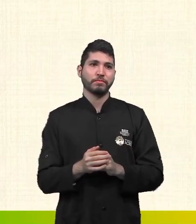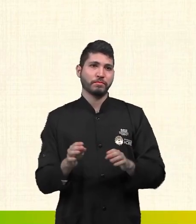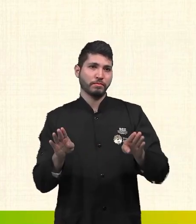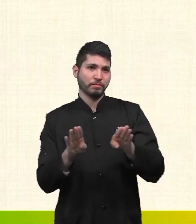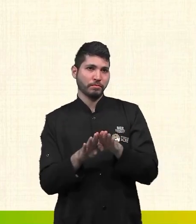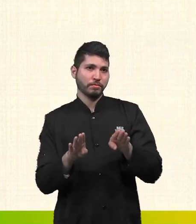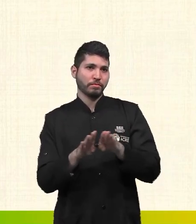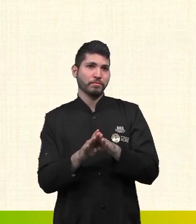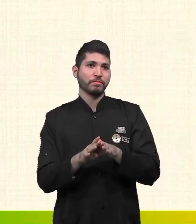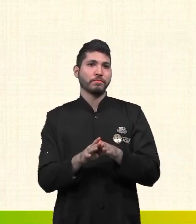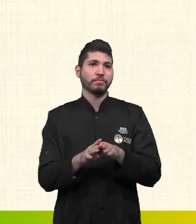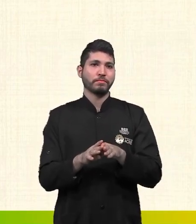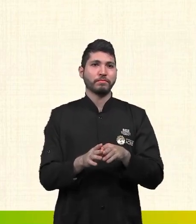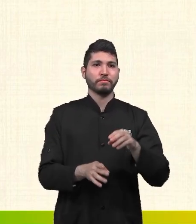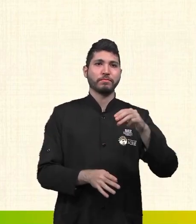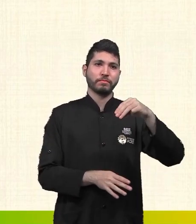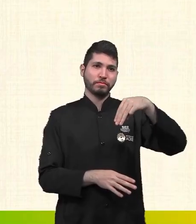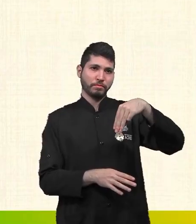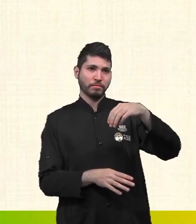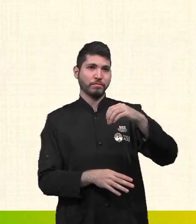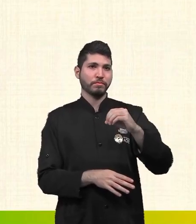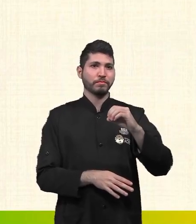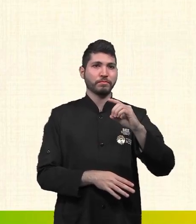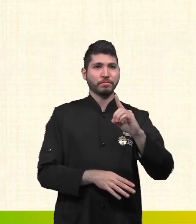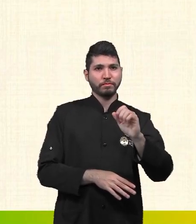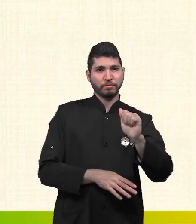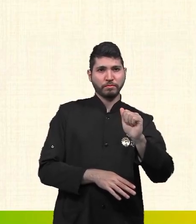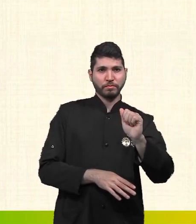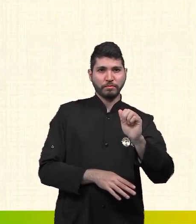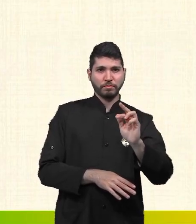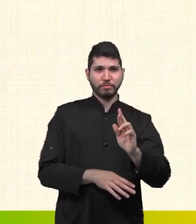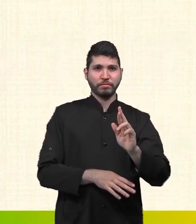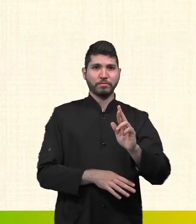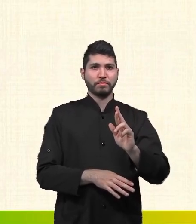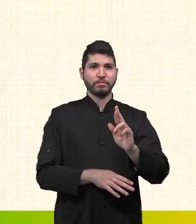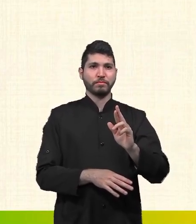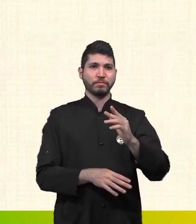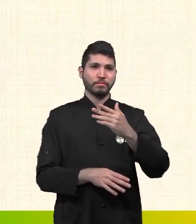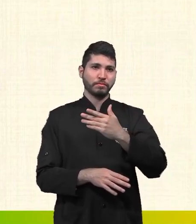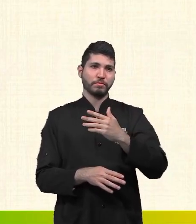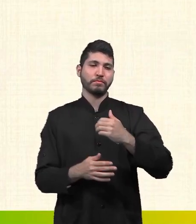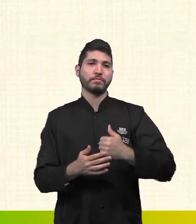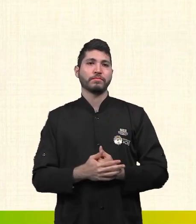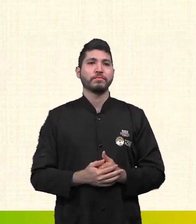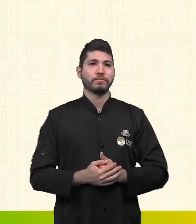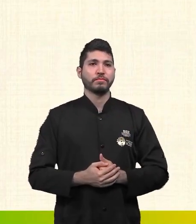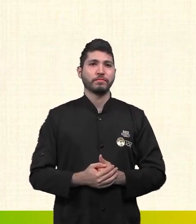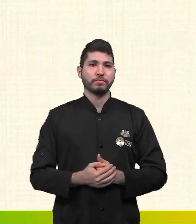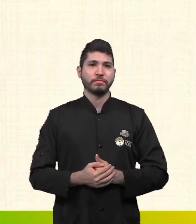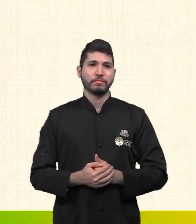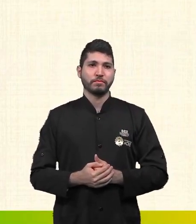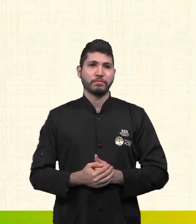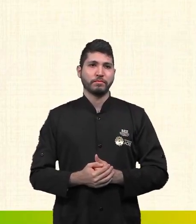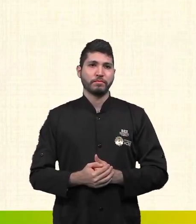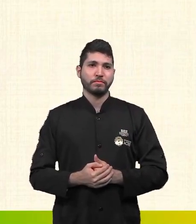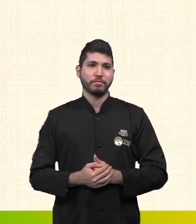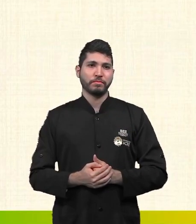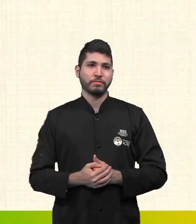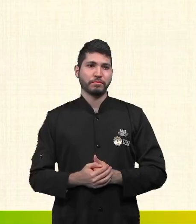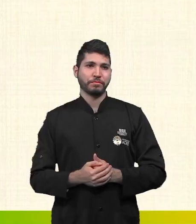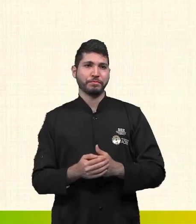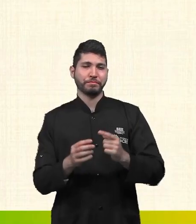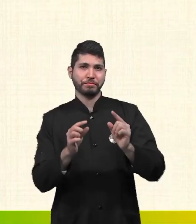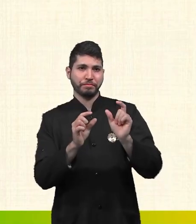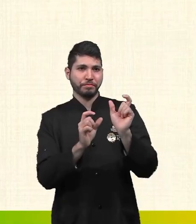auxiliaries, auxiliares modais. Aqui na tela nós temos vários verbos modais, porém na aula de